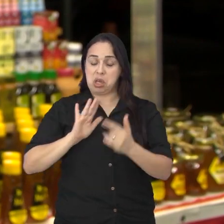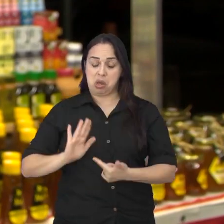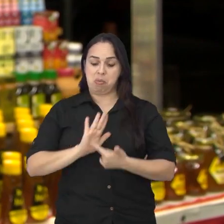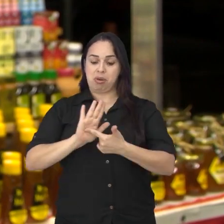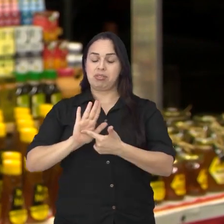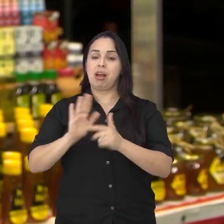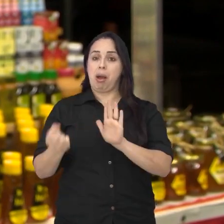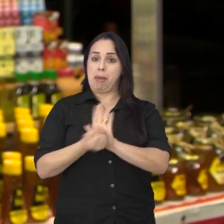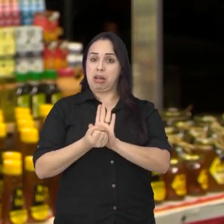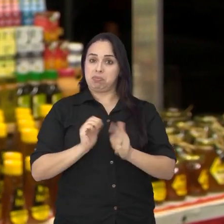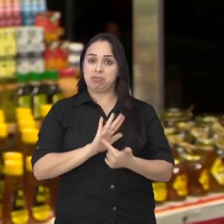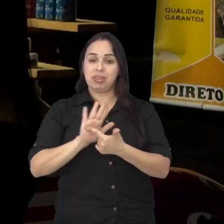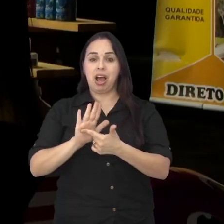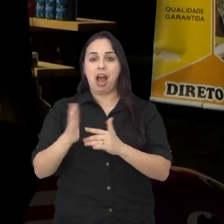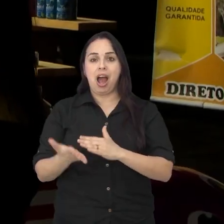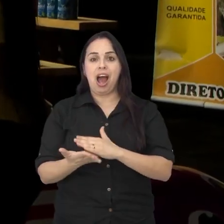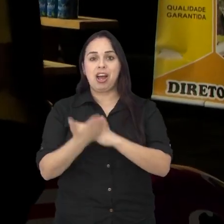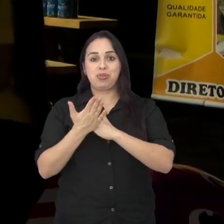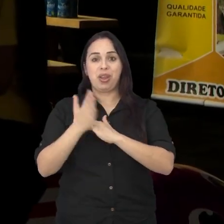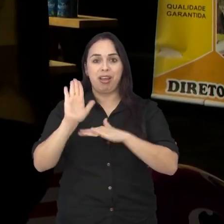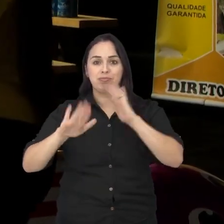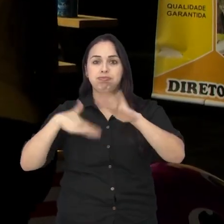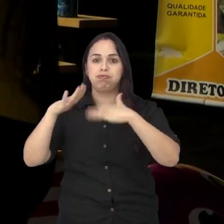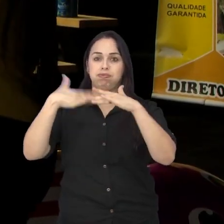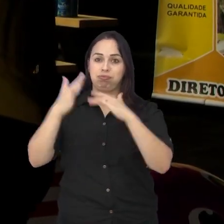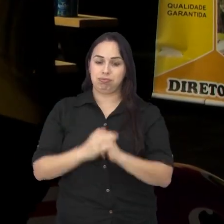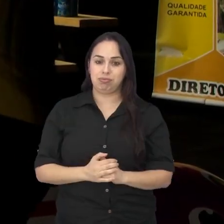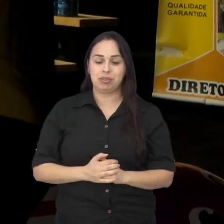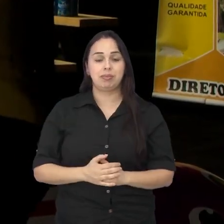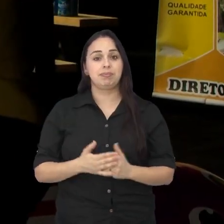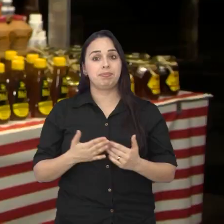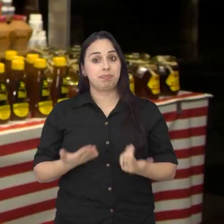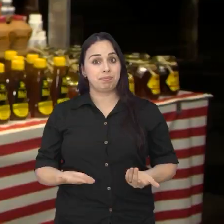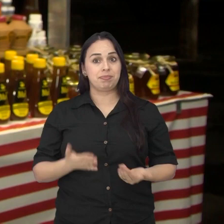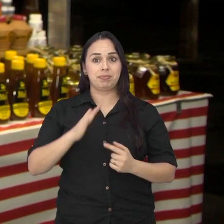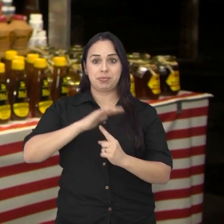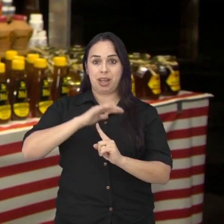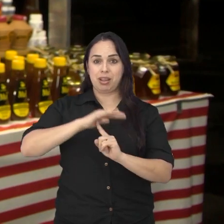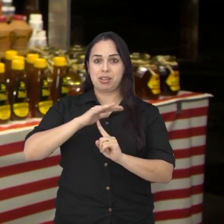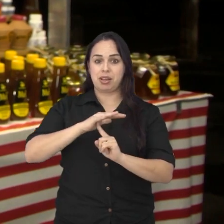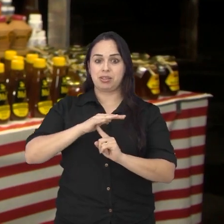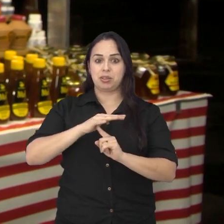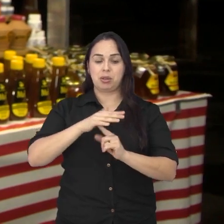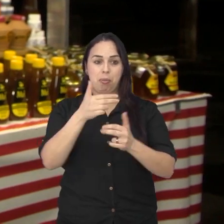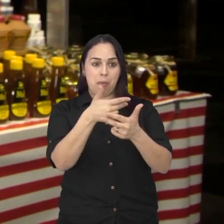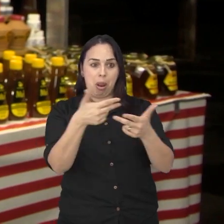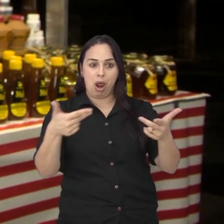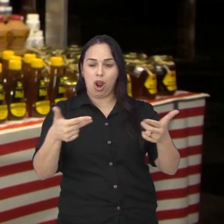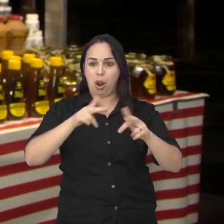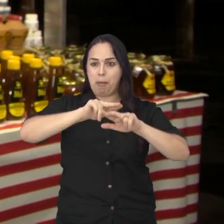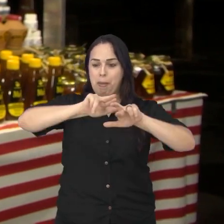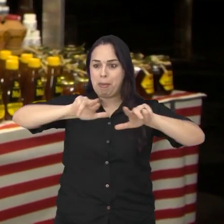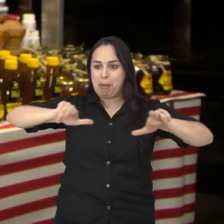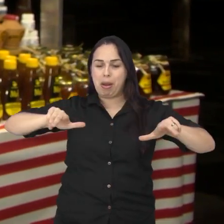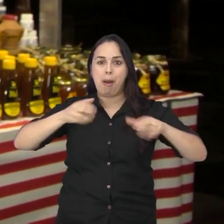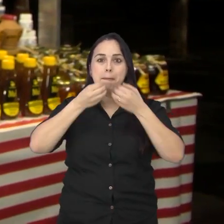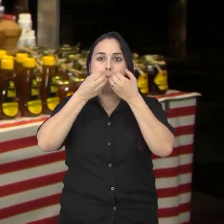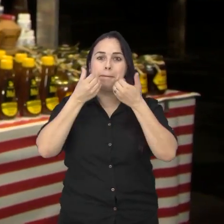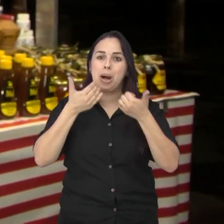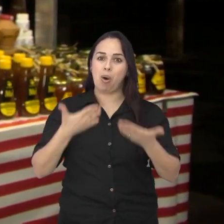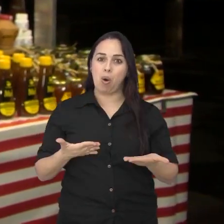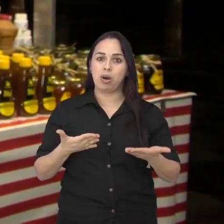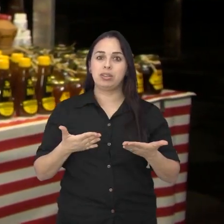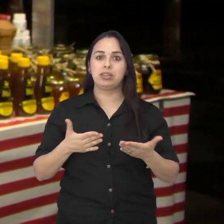público e a exposição da marca ajudaram a alavancar o negócio. A feira é muita diversidade, né? Muita